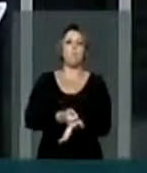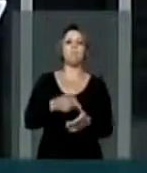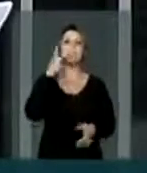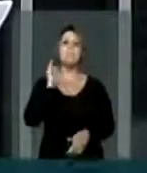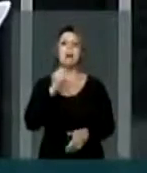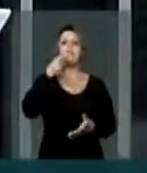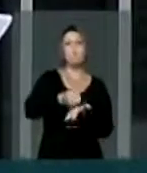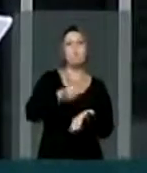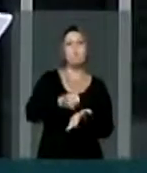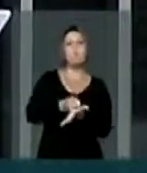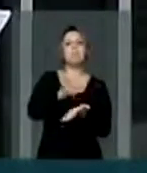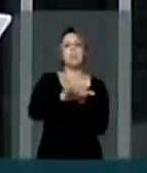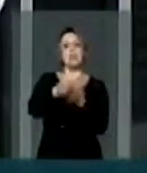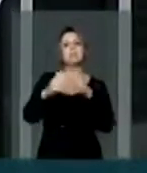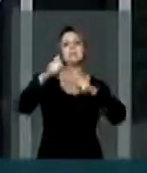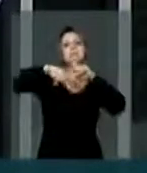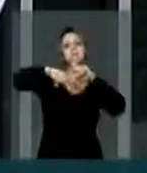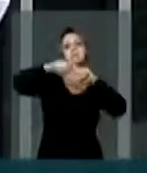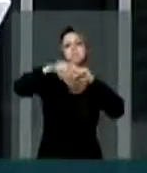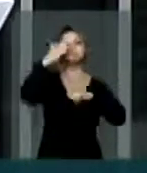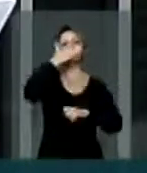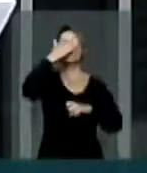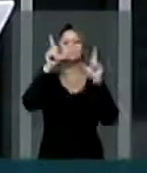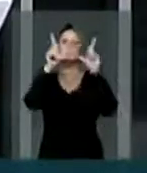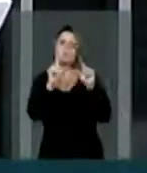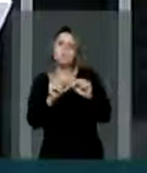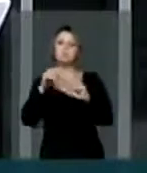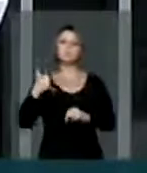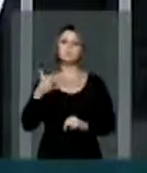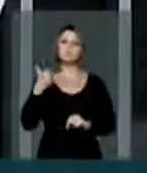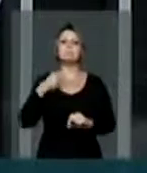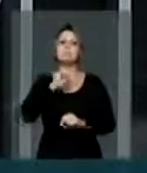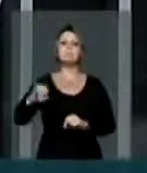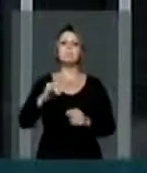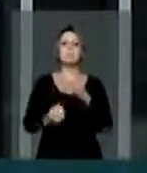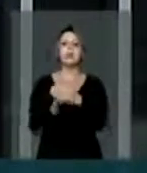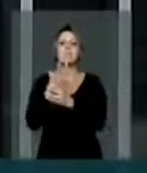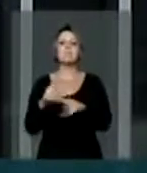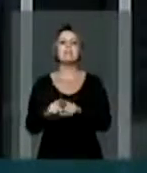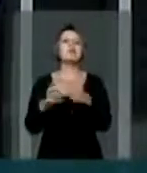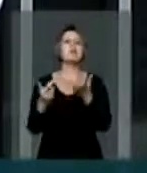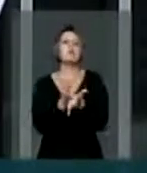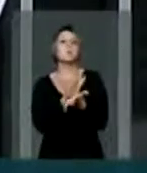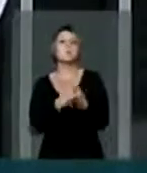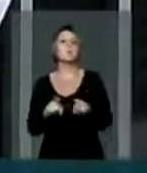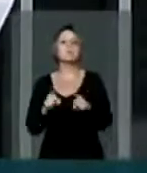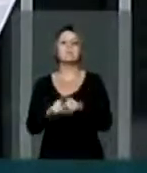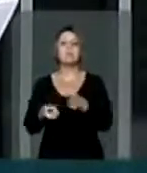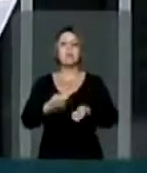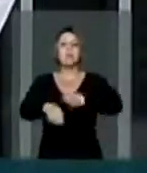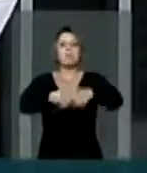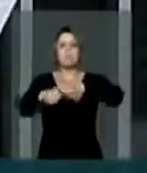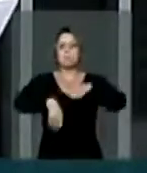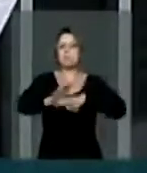se prostituírem. Aprovar tal redução é criar um mercado de prostituição infantil, ao passo de